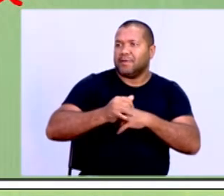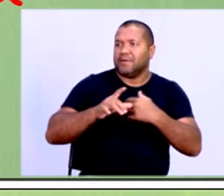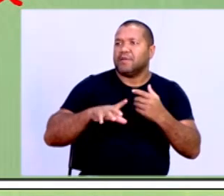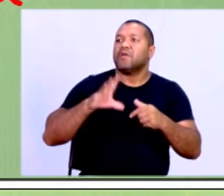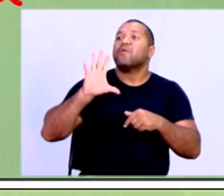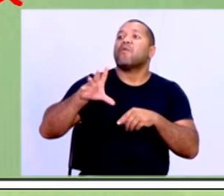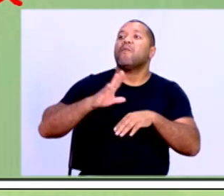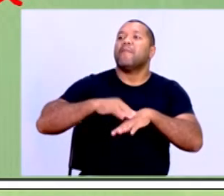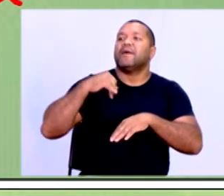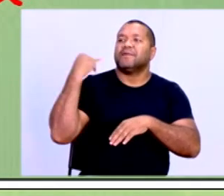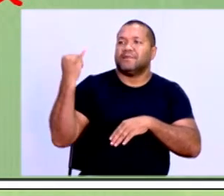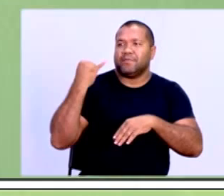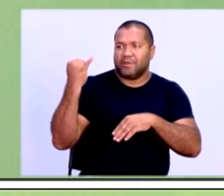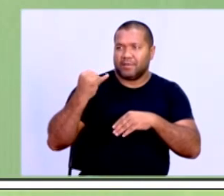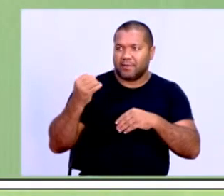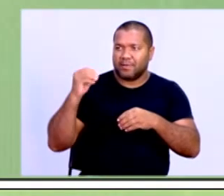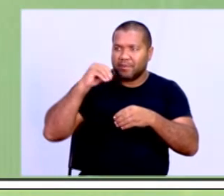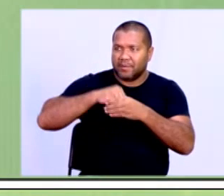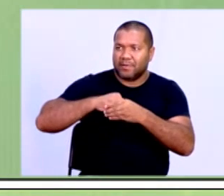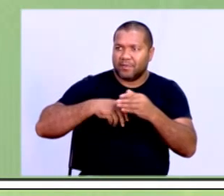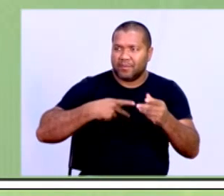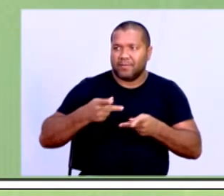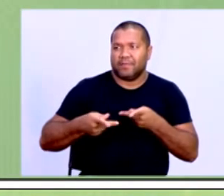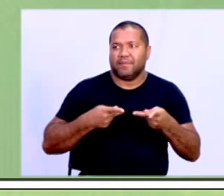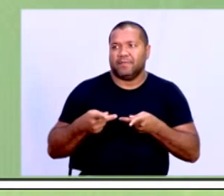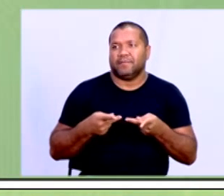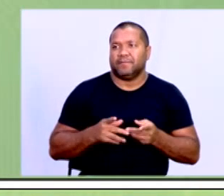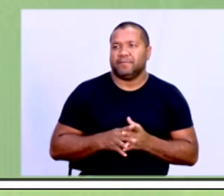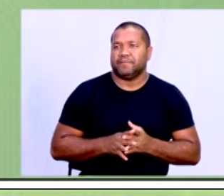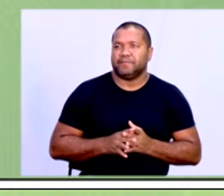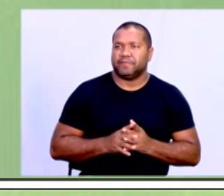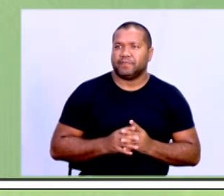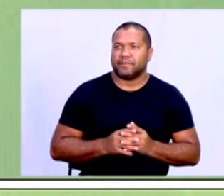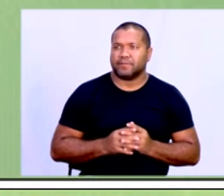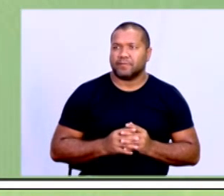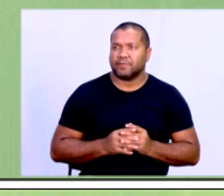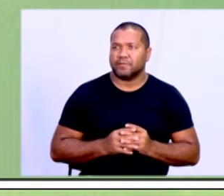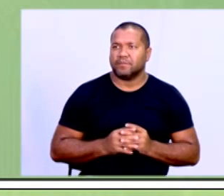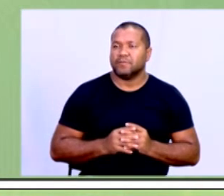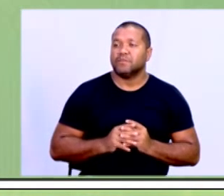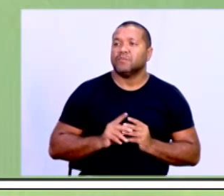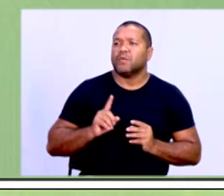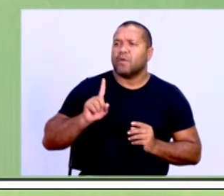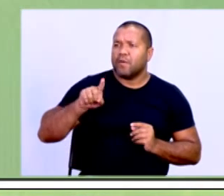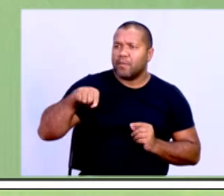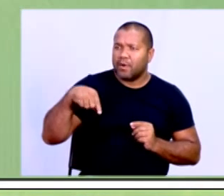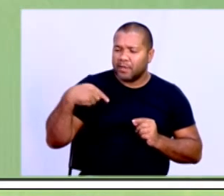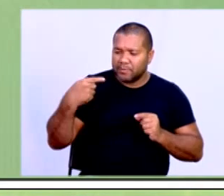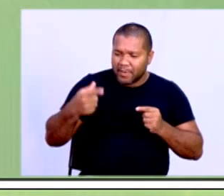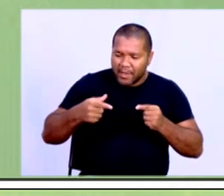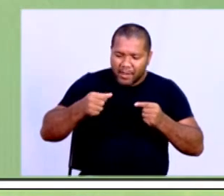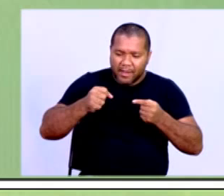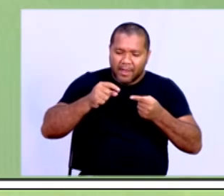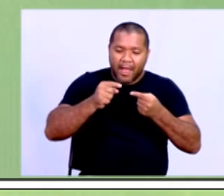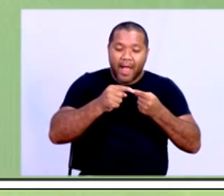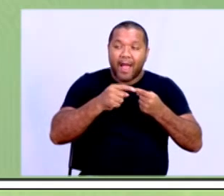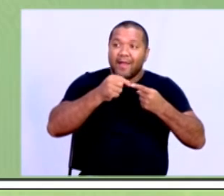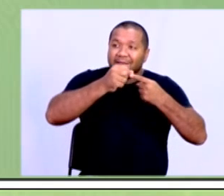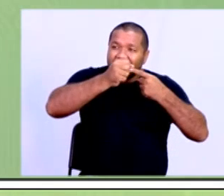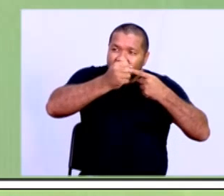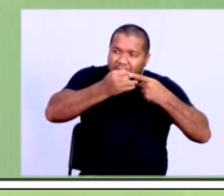mais importantes para o projeto. Próximo componente é detalhar por